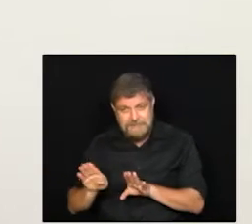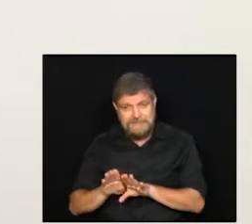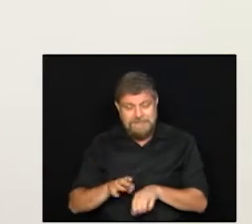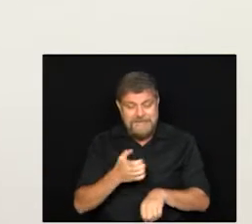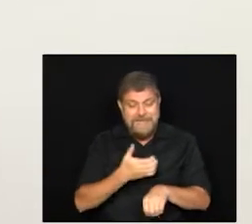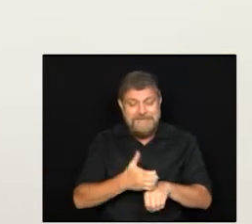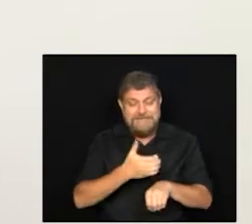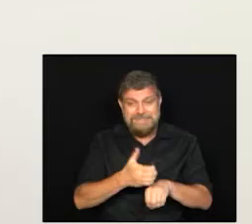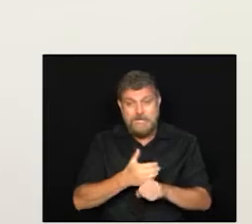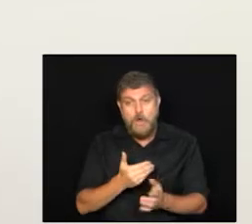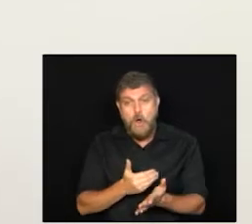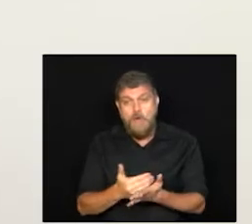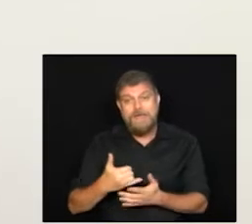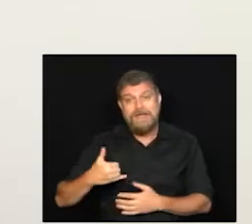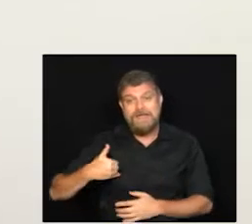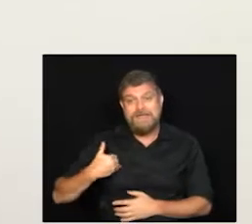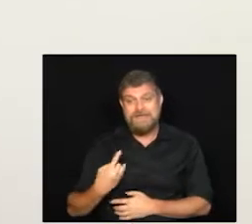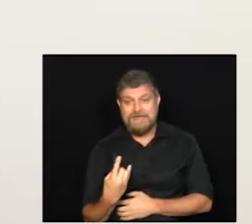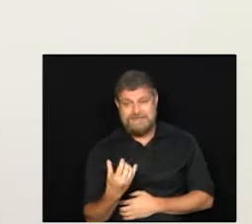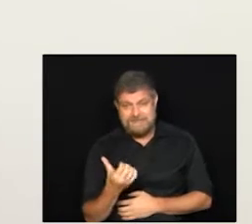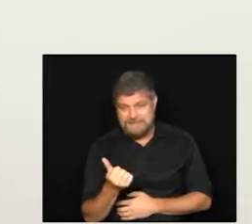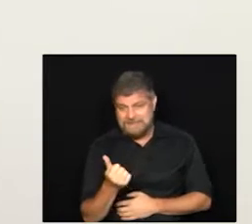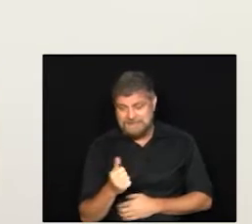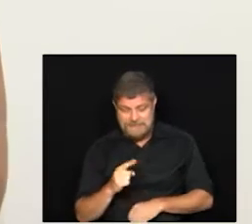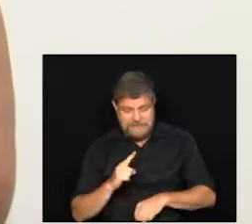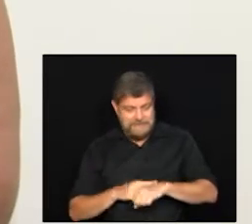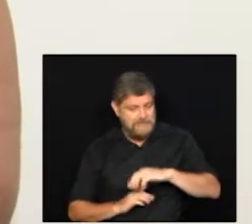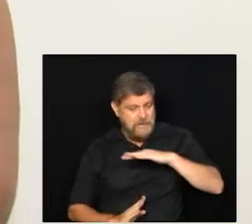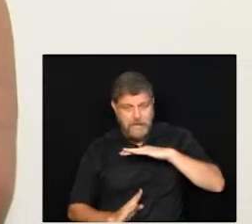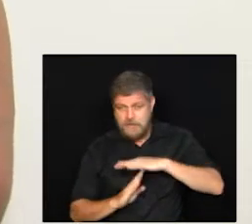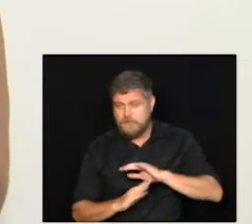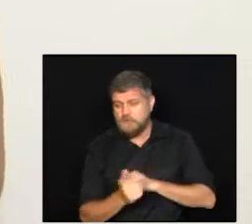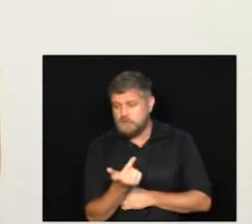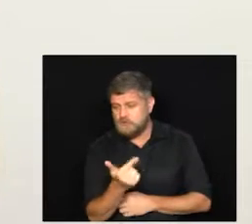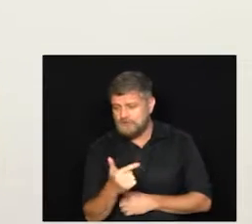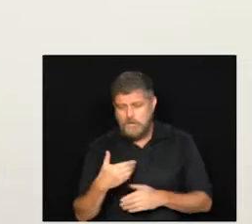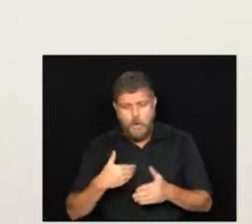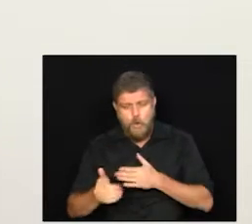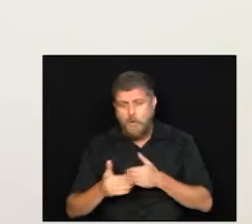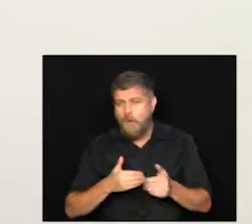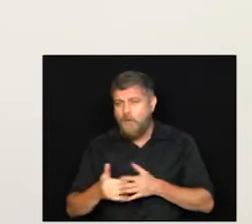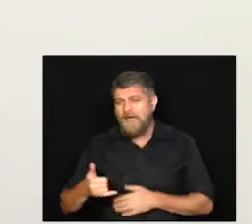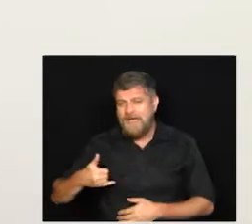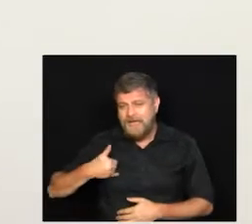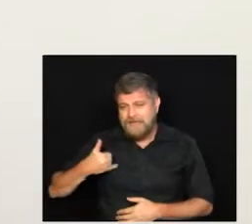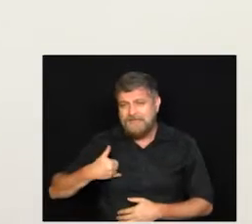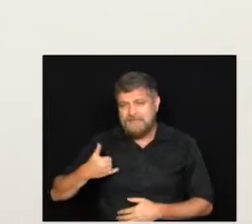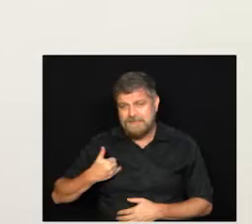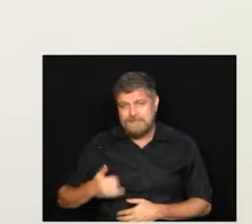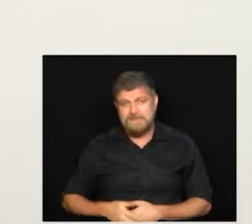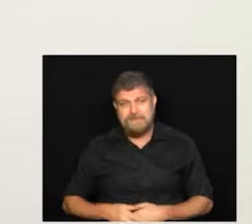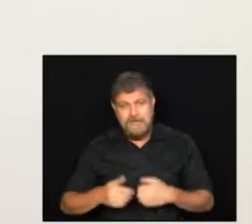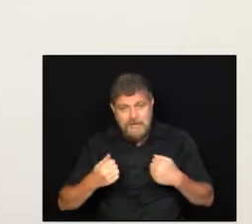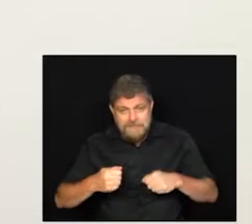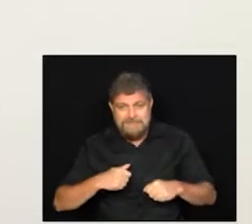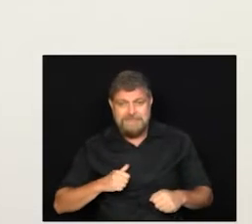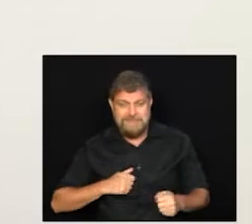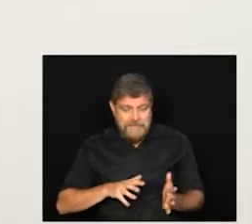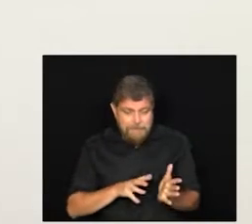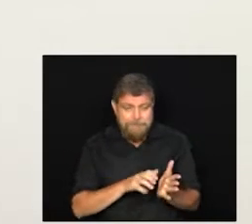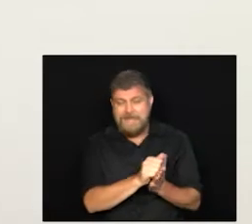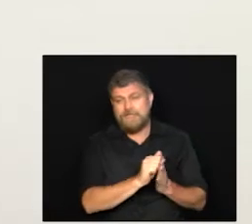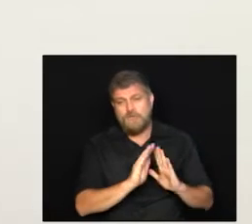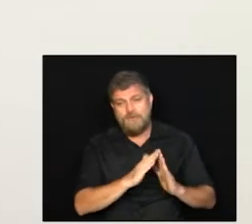16 anos. Aí não tem data limite, nós trabalhamos com todas as idades, desde que esteja regularmente